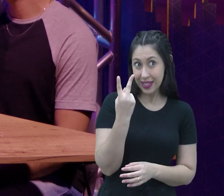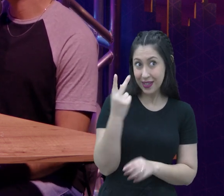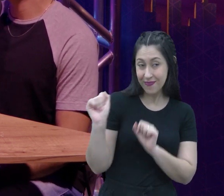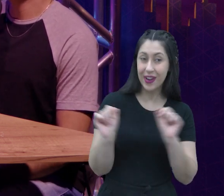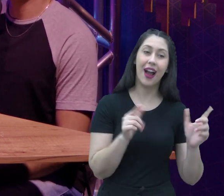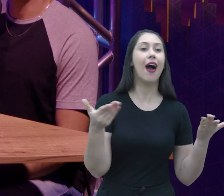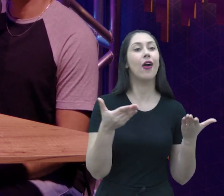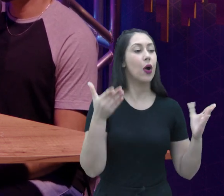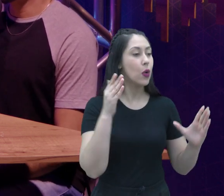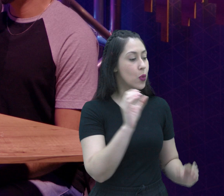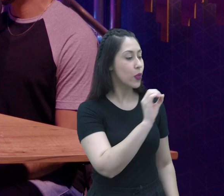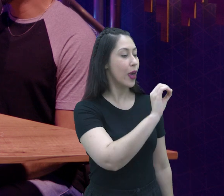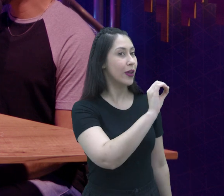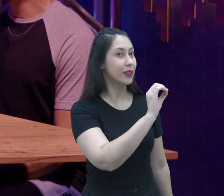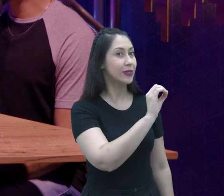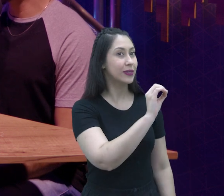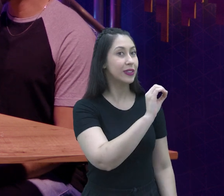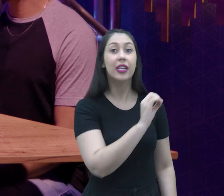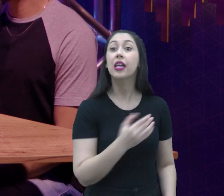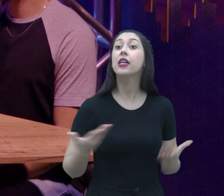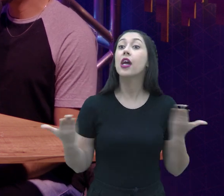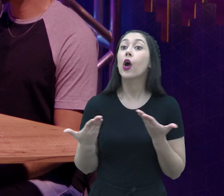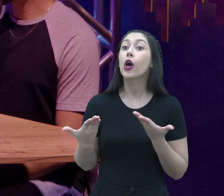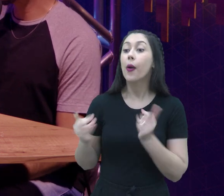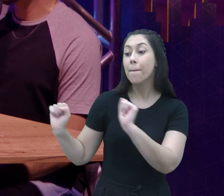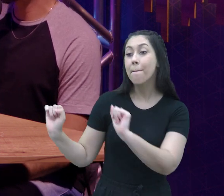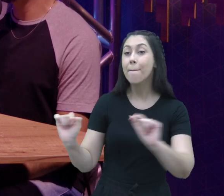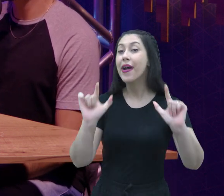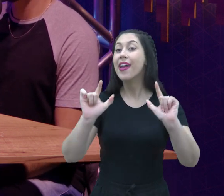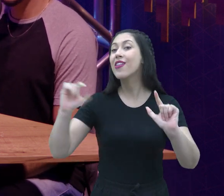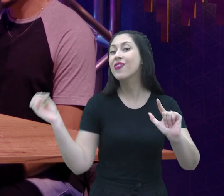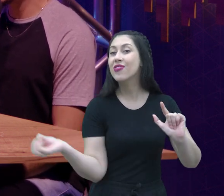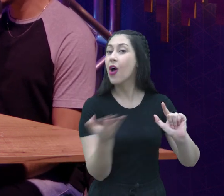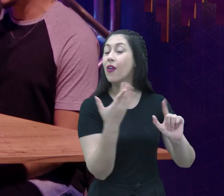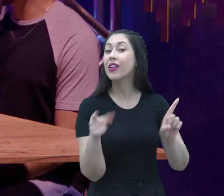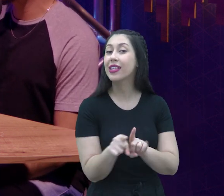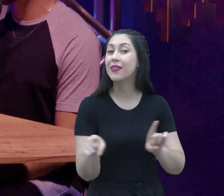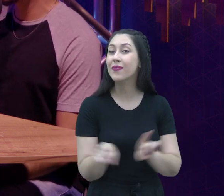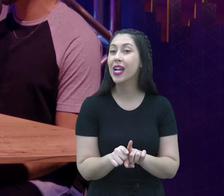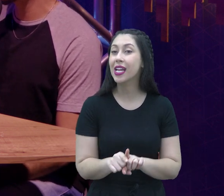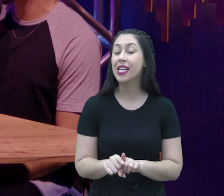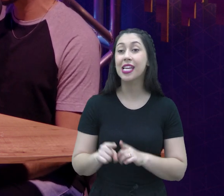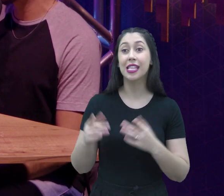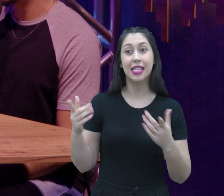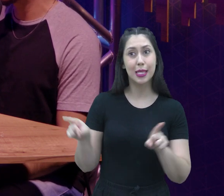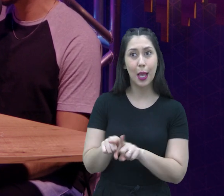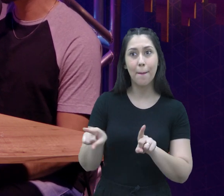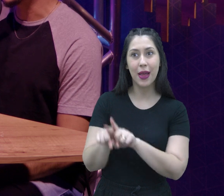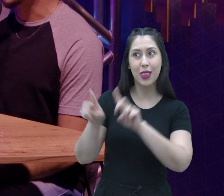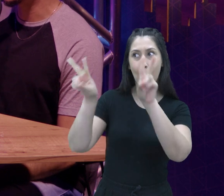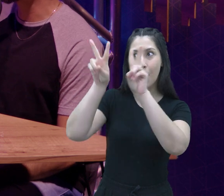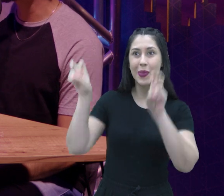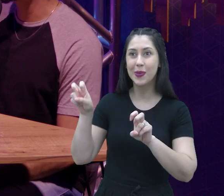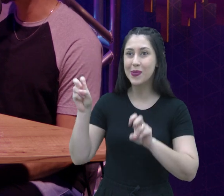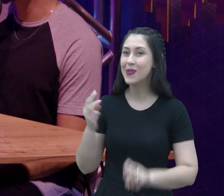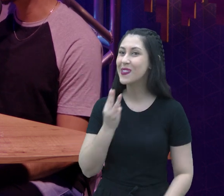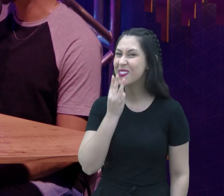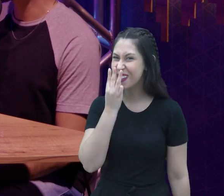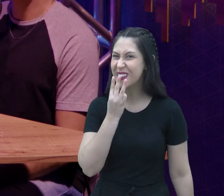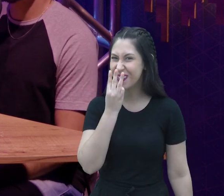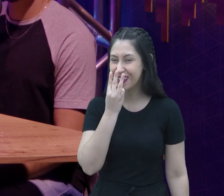programas, nós estamos a 0 programas. E vamos colocar outra plaquinha, que é a 0 programas sem falar de Star